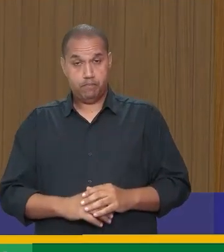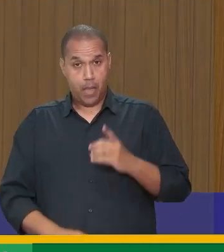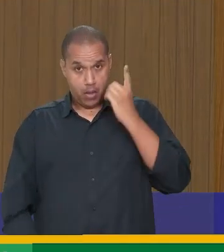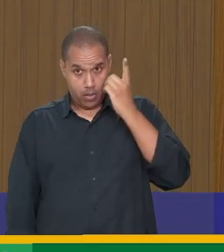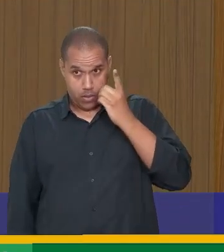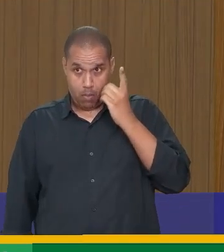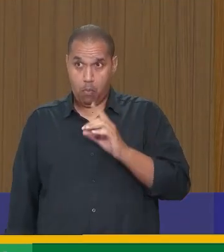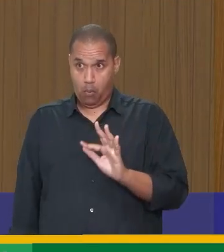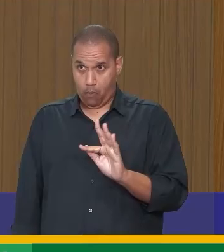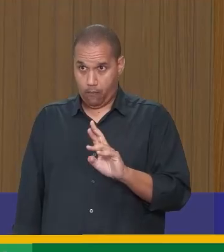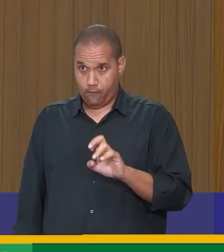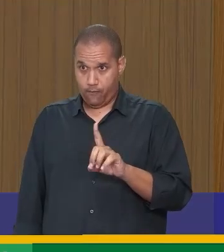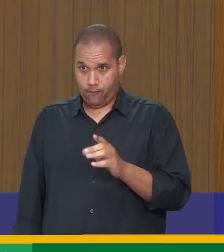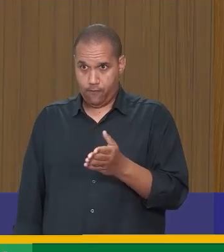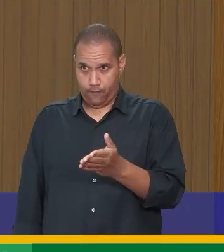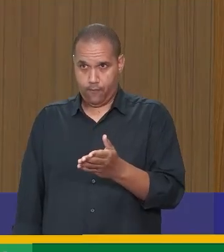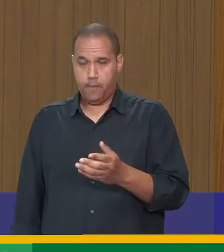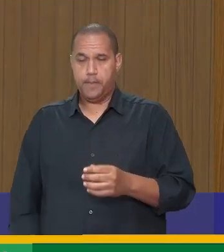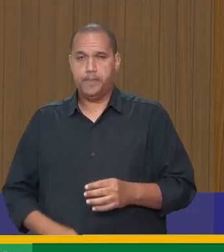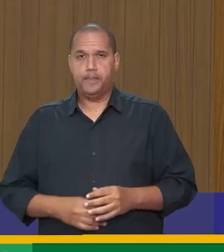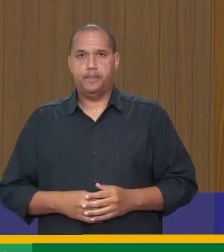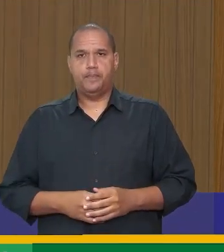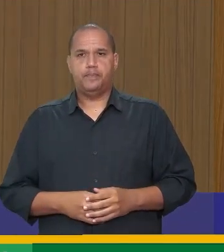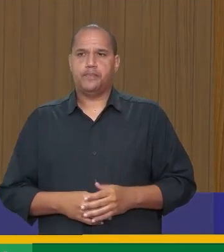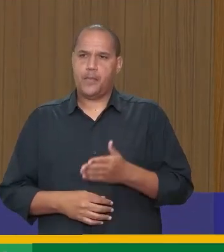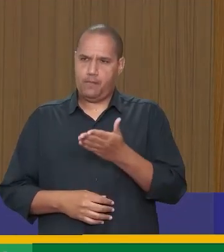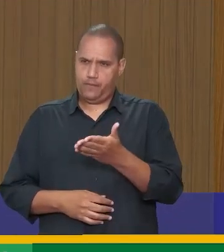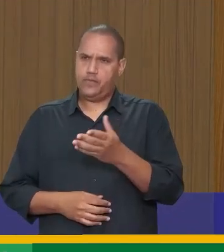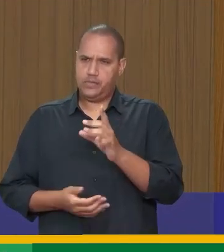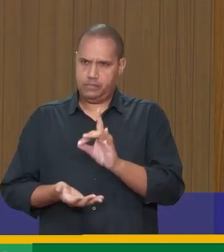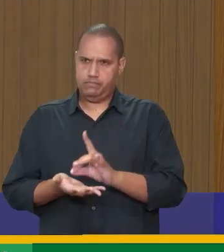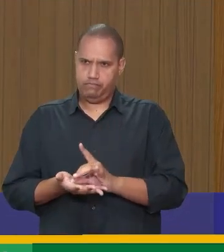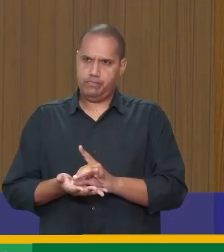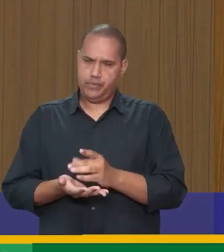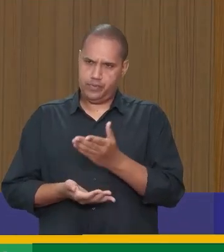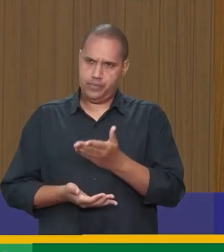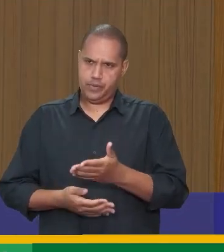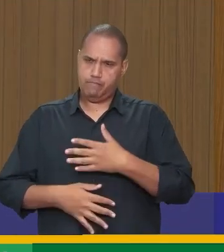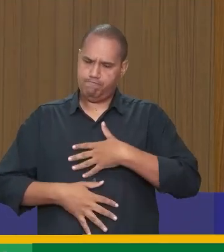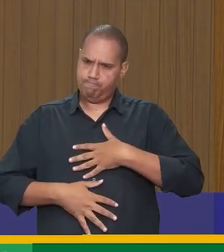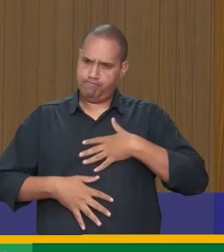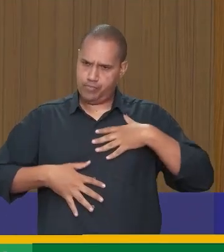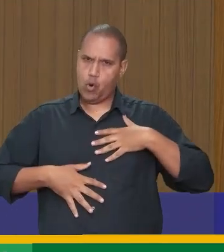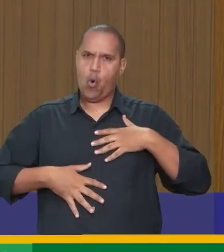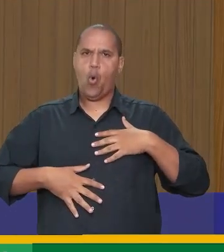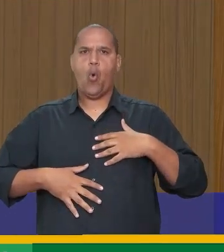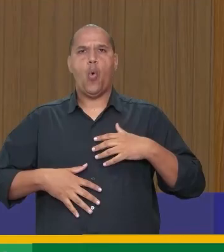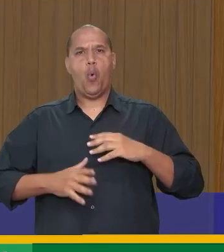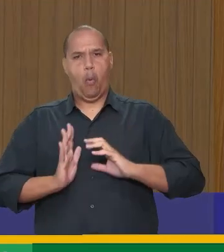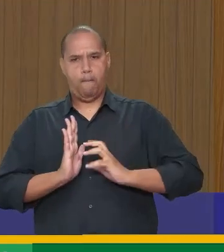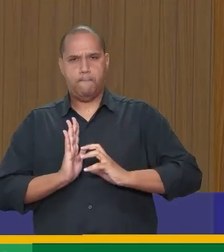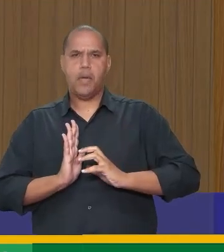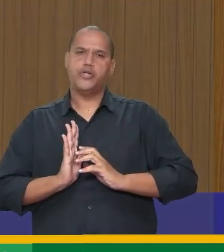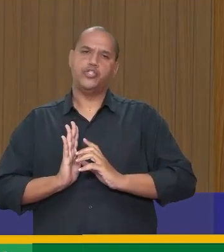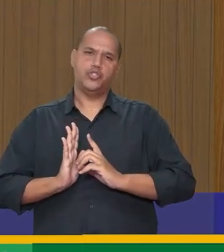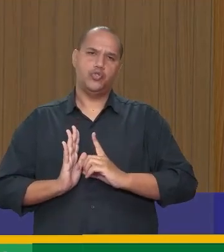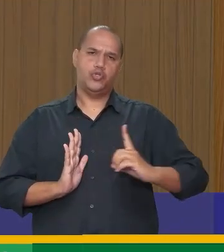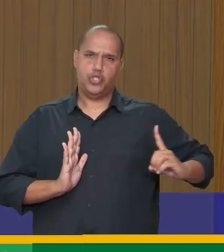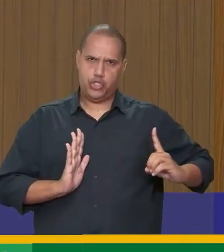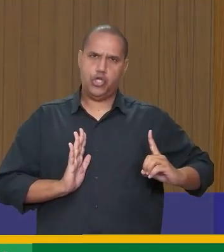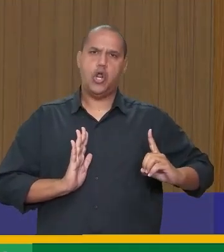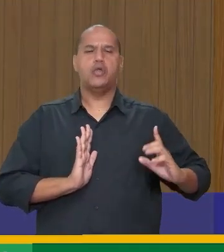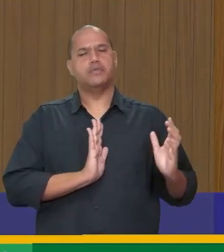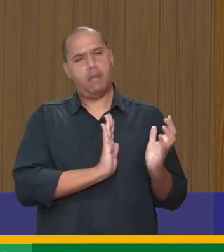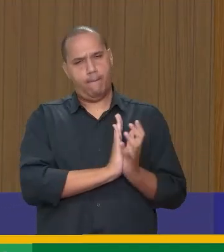o senhor muito orgulho à direita desse país o